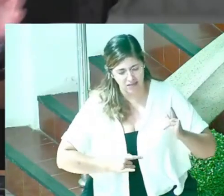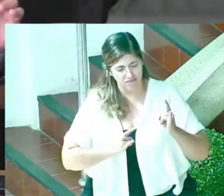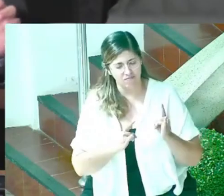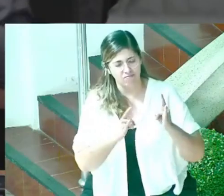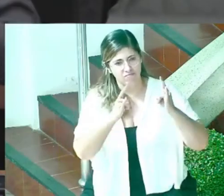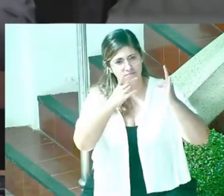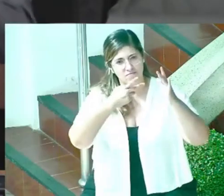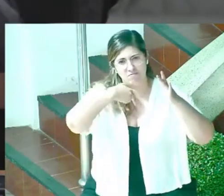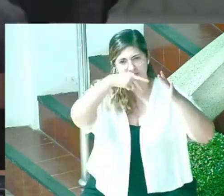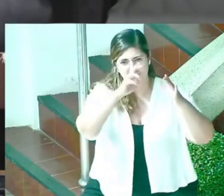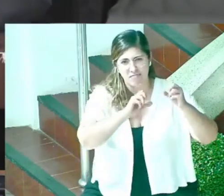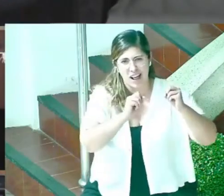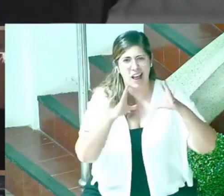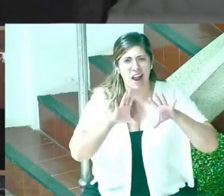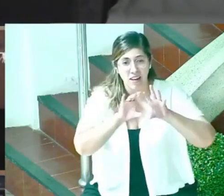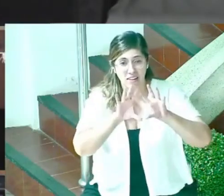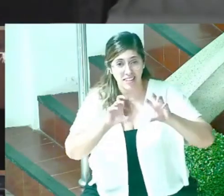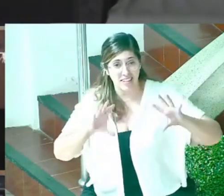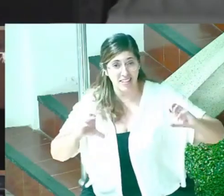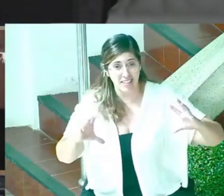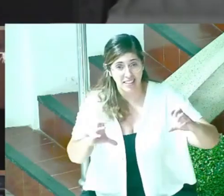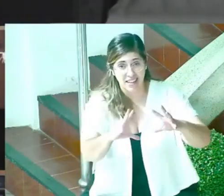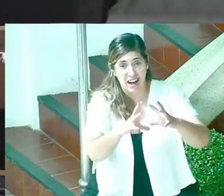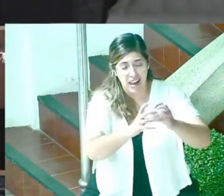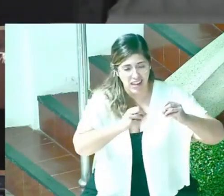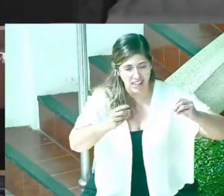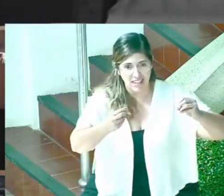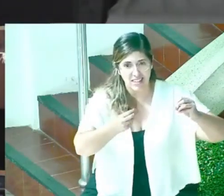2 coisas podem acontecer.